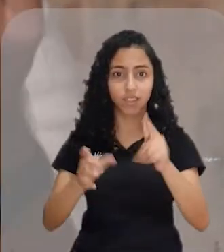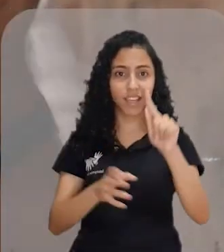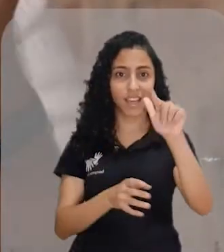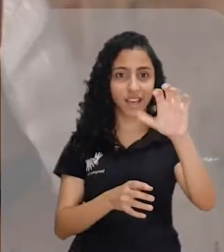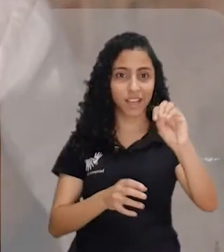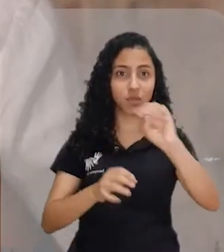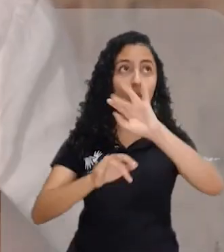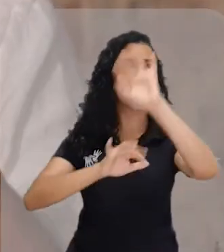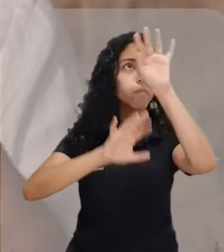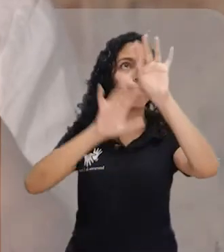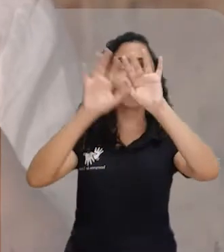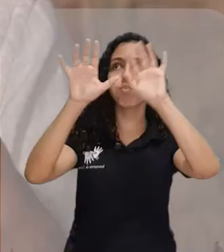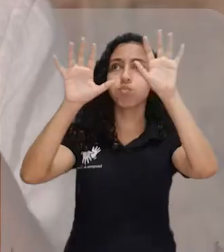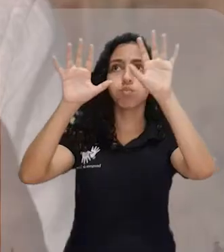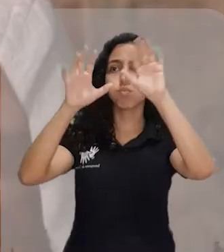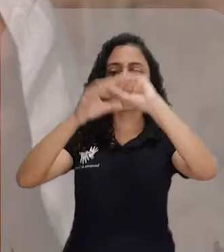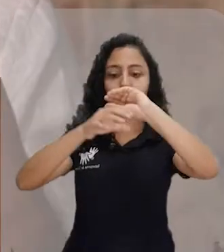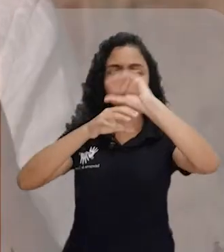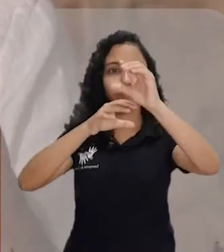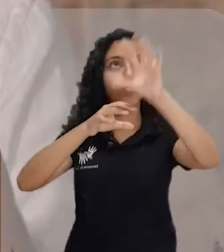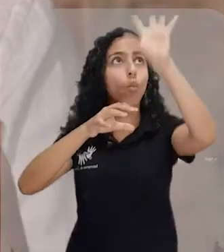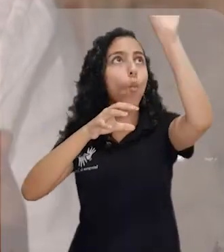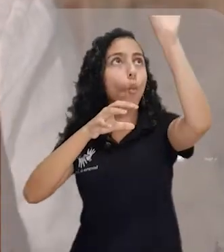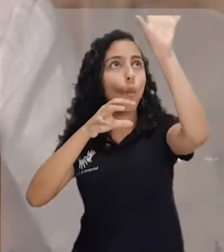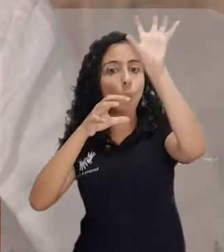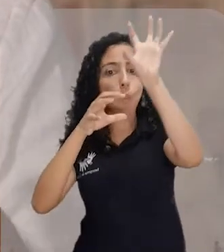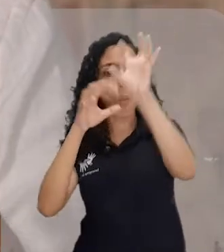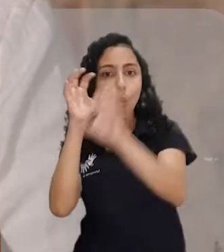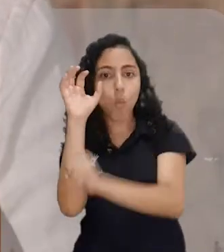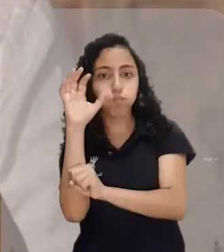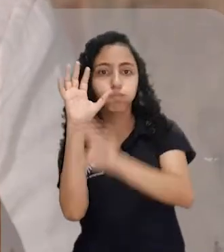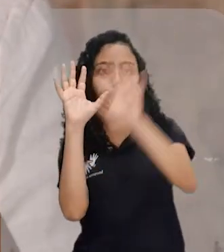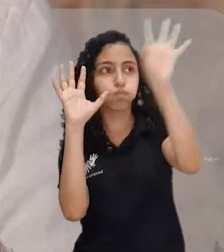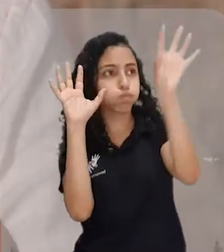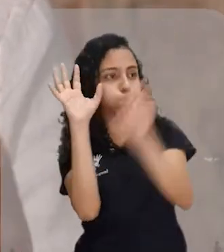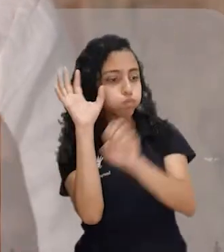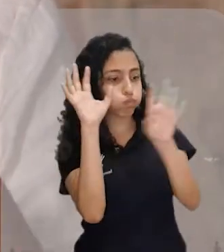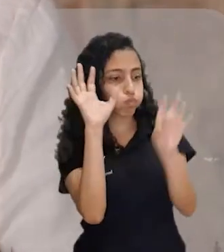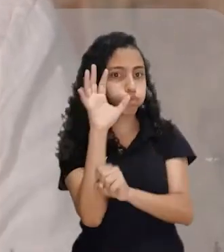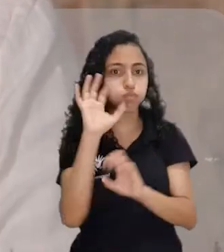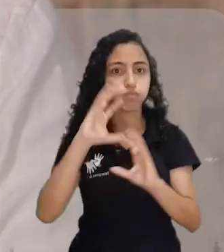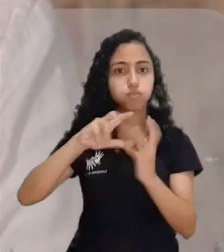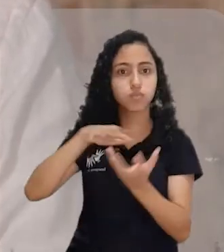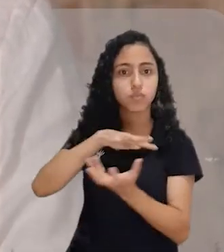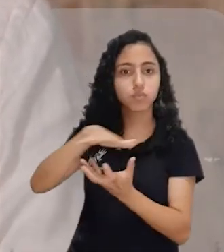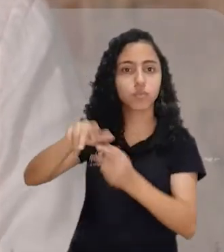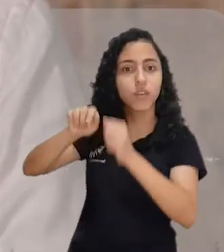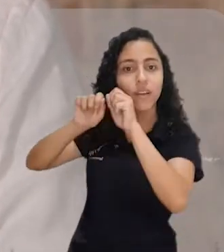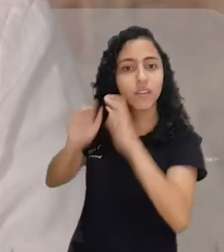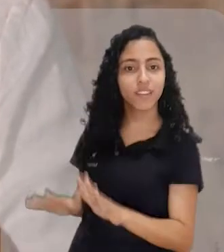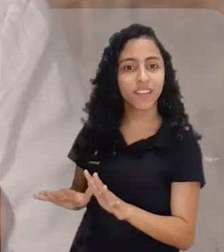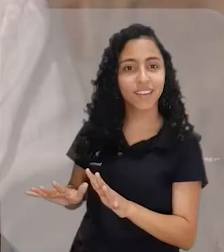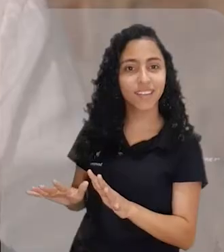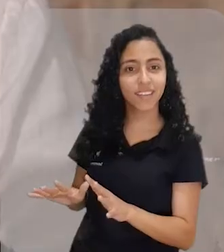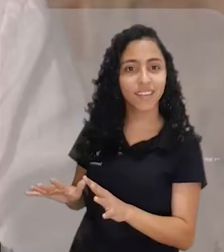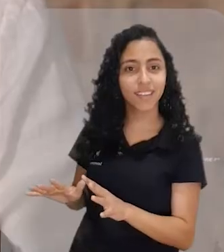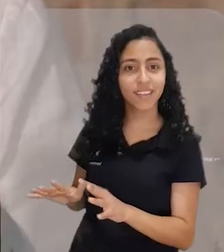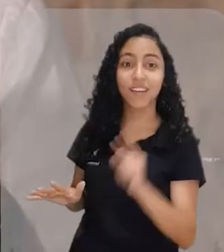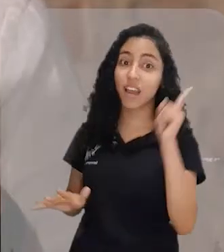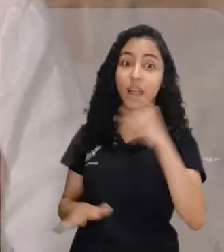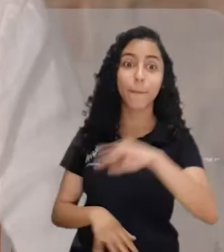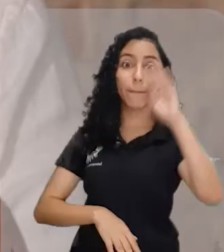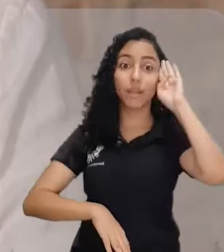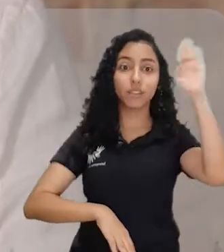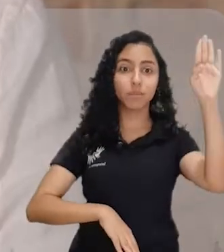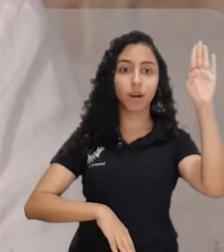então, sequestrando esse gás e aprisionando, né, estocando ele na forma desses ecossistemas. Então, ela é uma